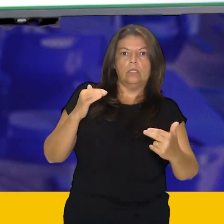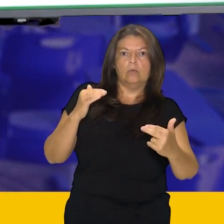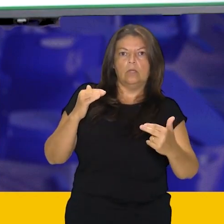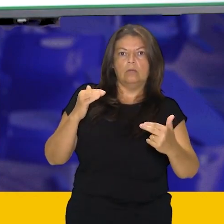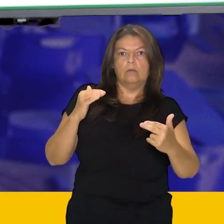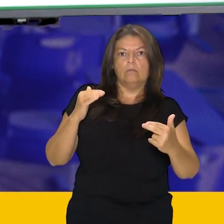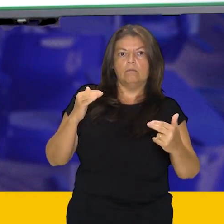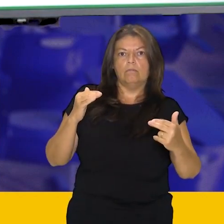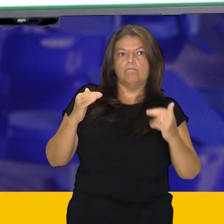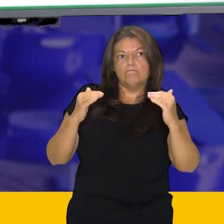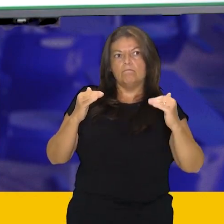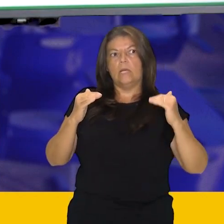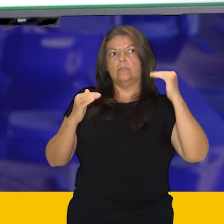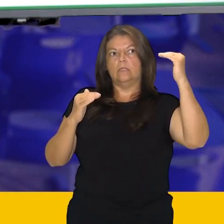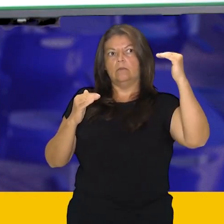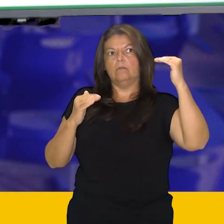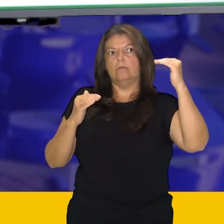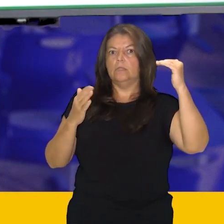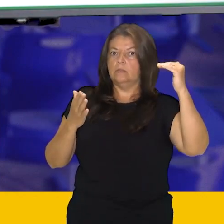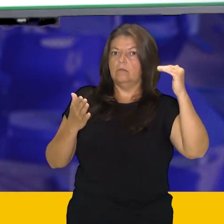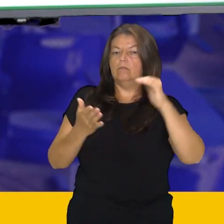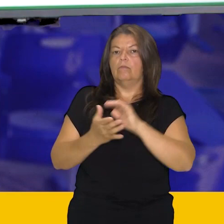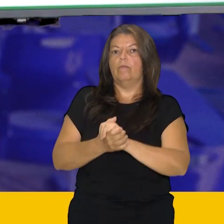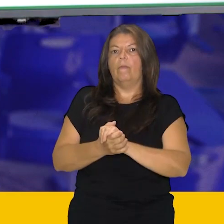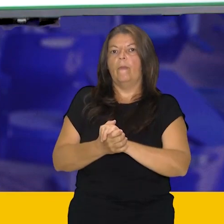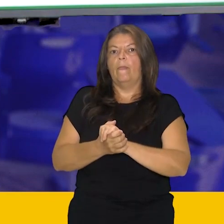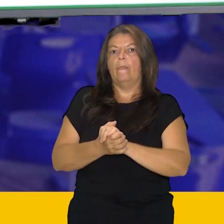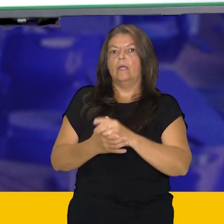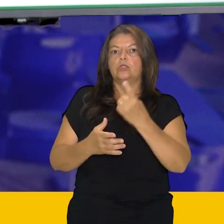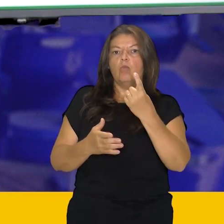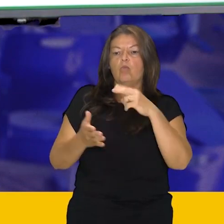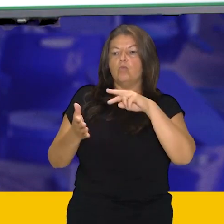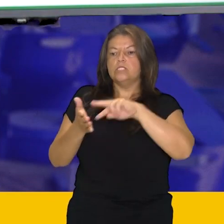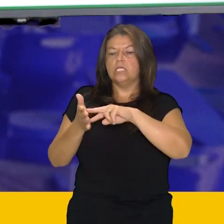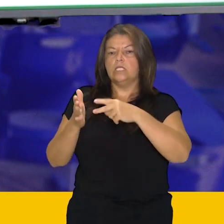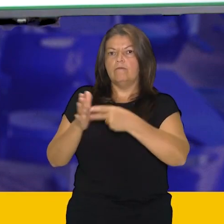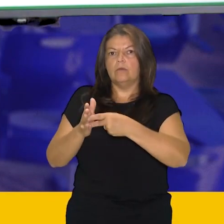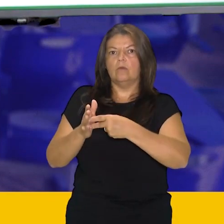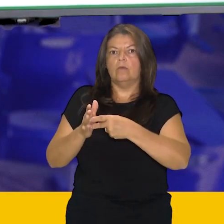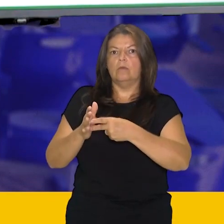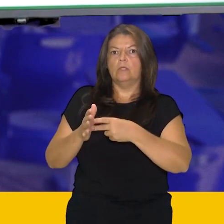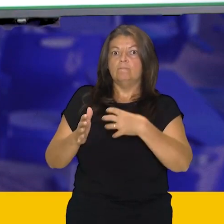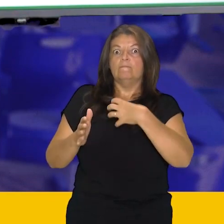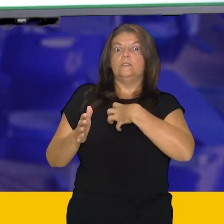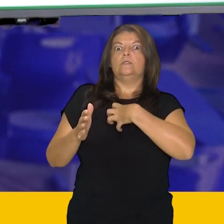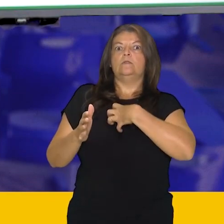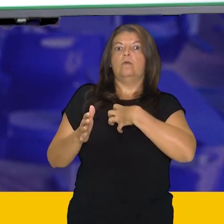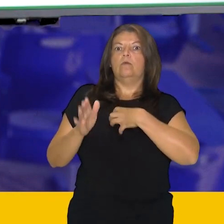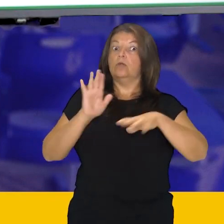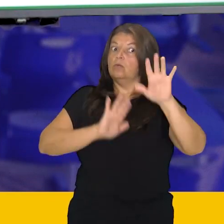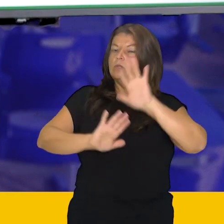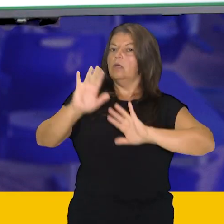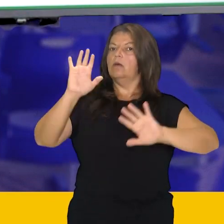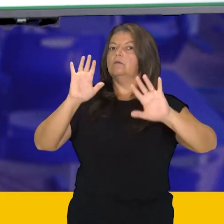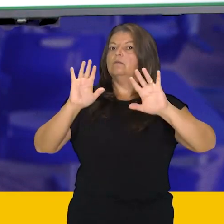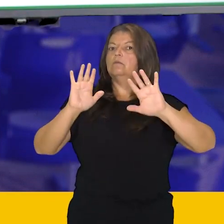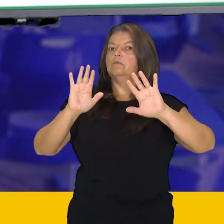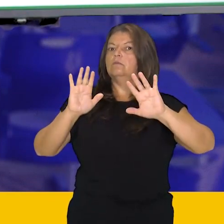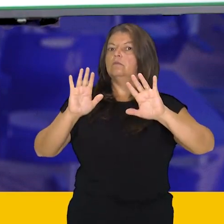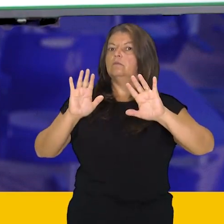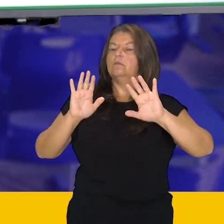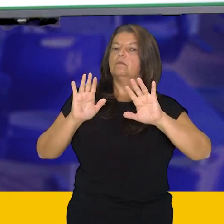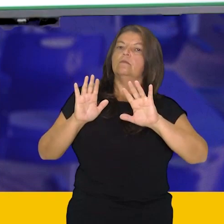de mama mata, nós só teríamos um significado. E quando eu digo se toque, nós temos aí